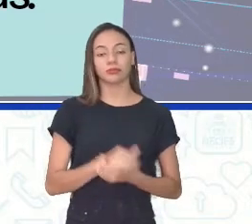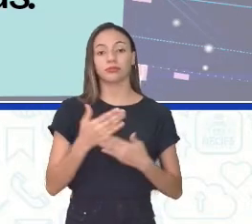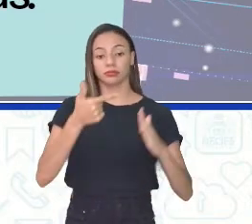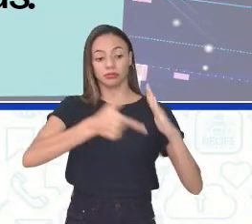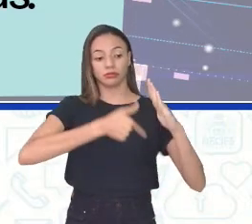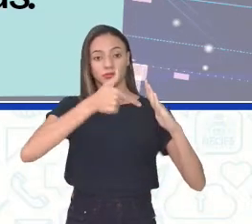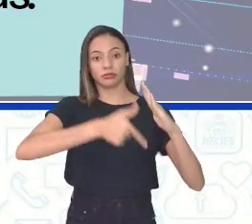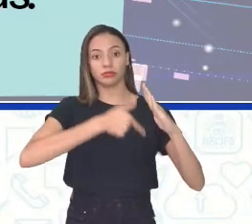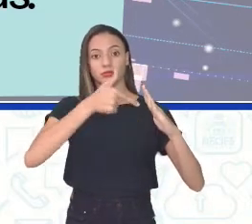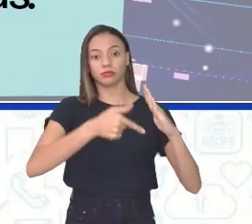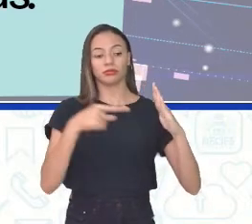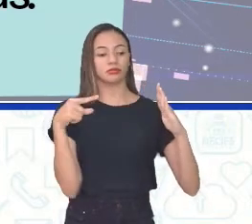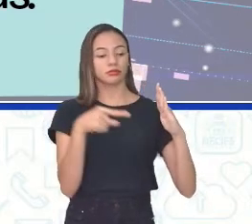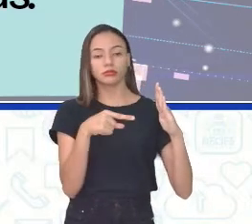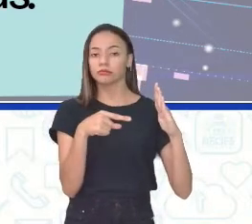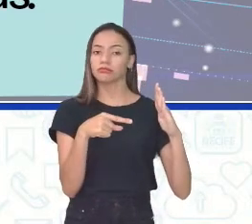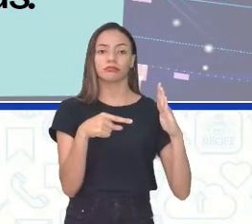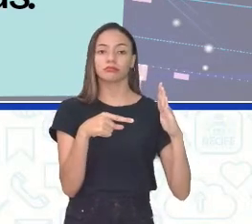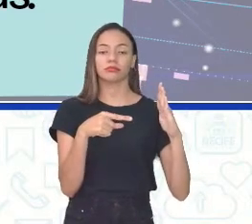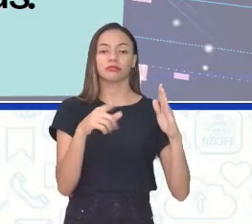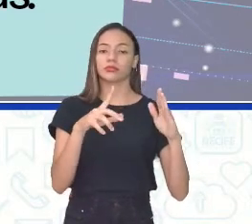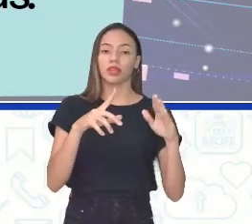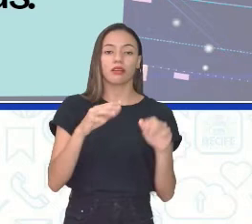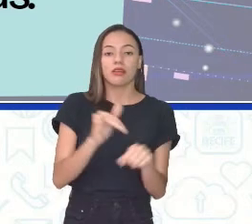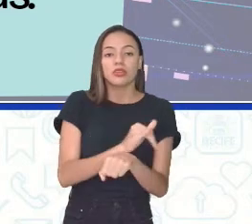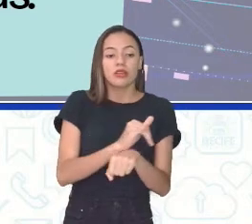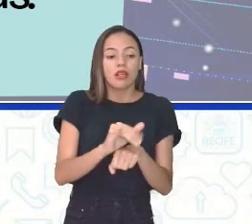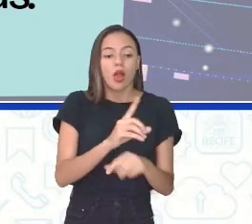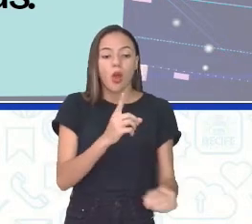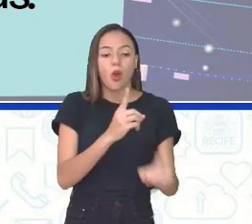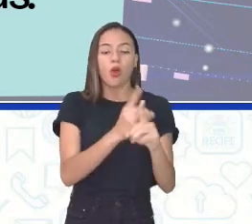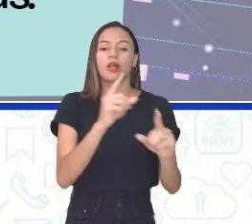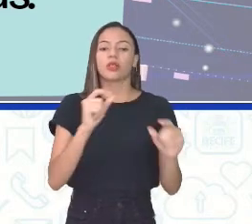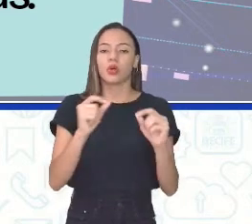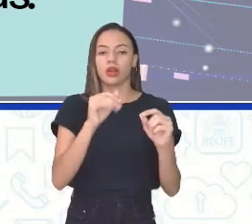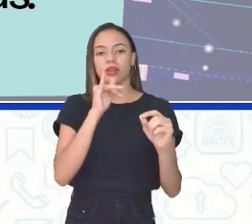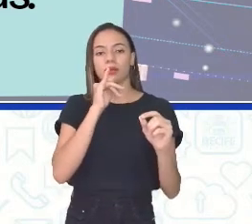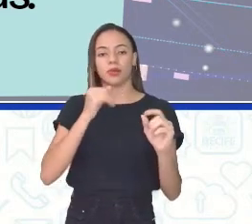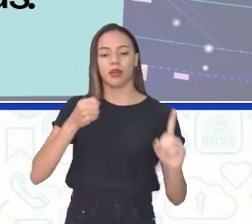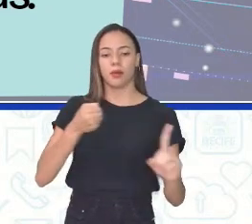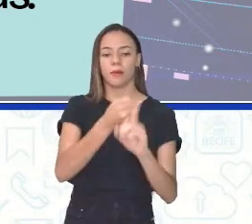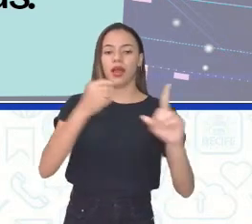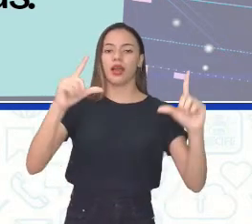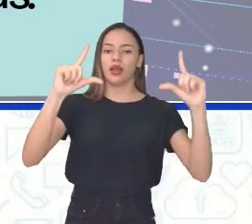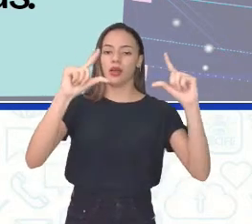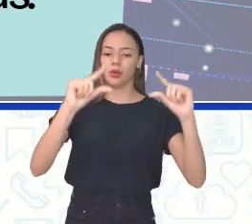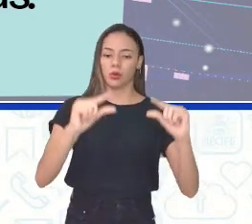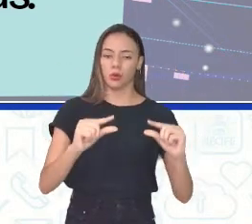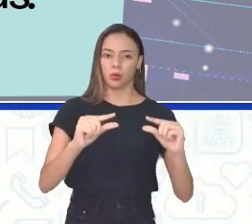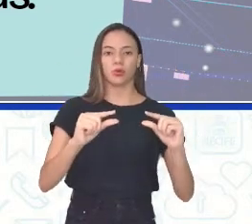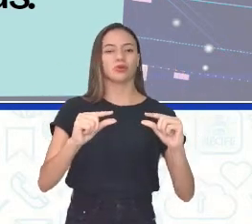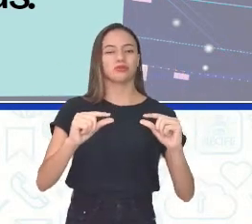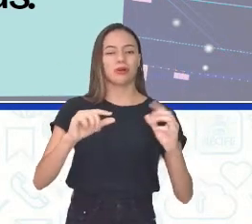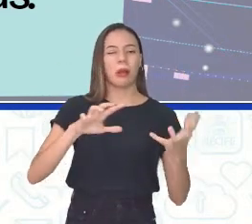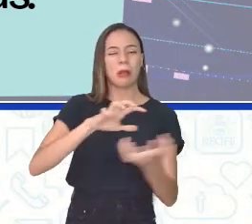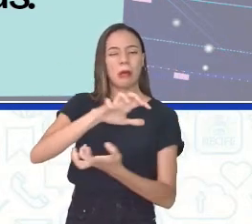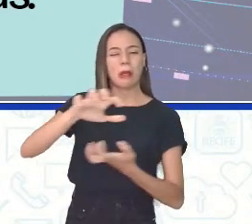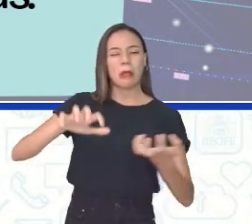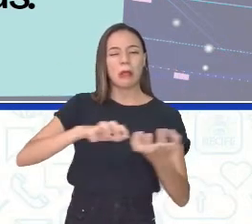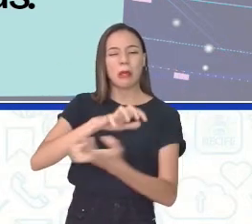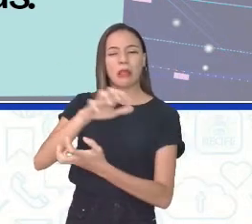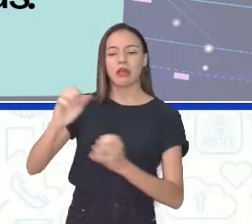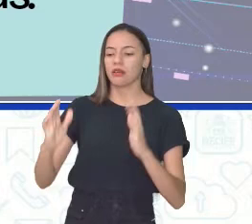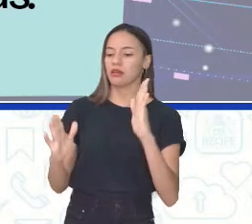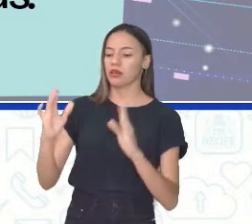home office foi a opção encontrada para reduzir os impactos causados pela crise da